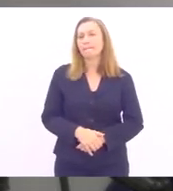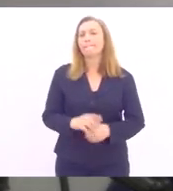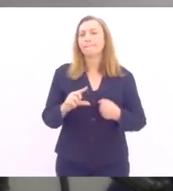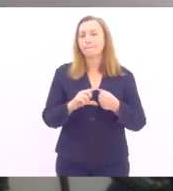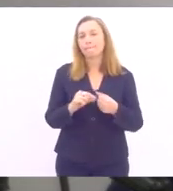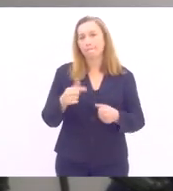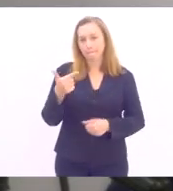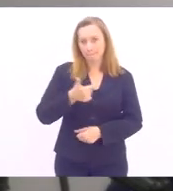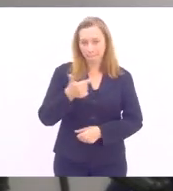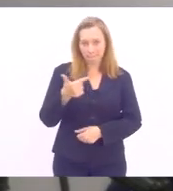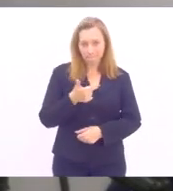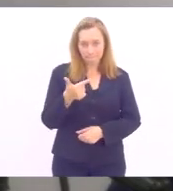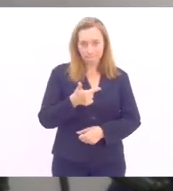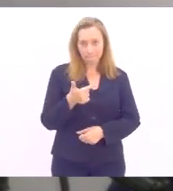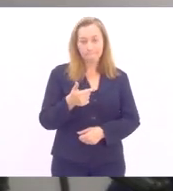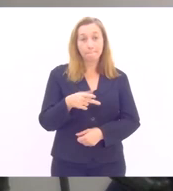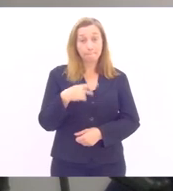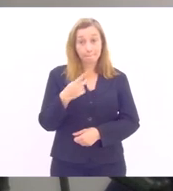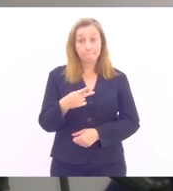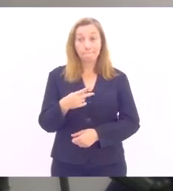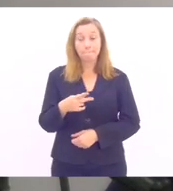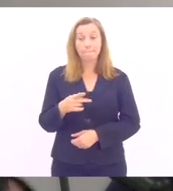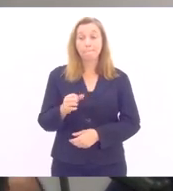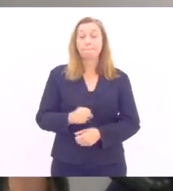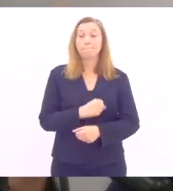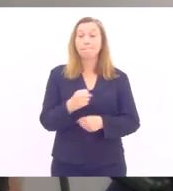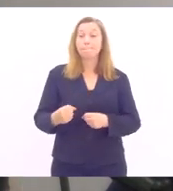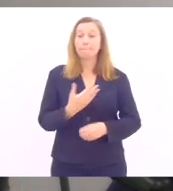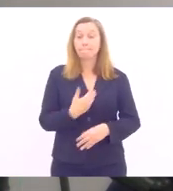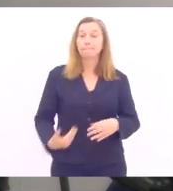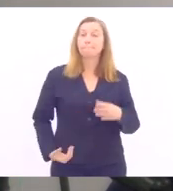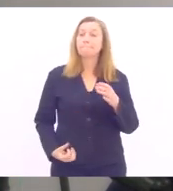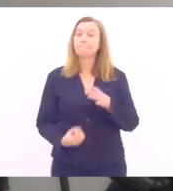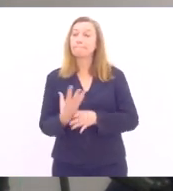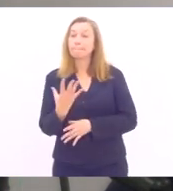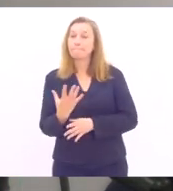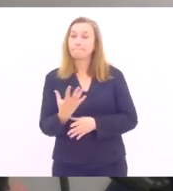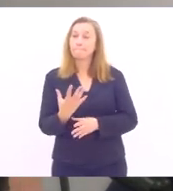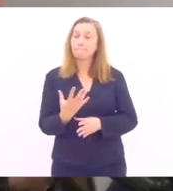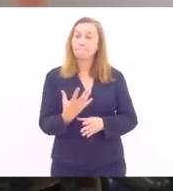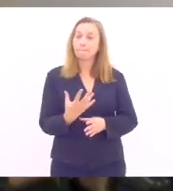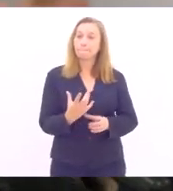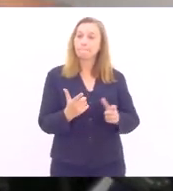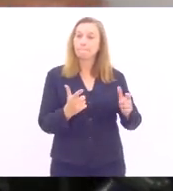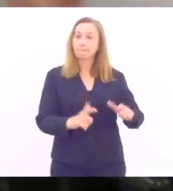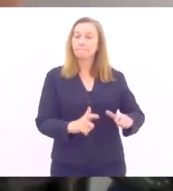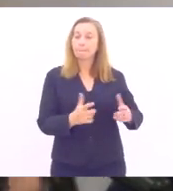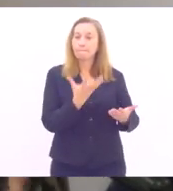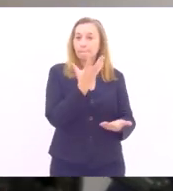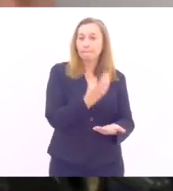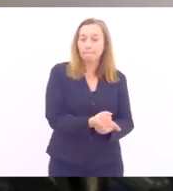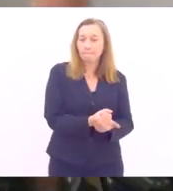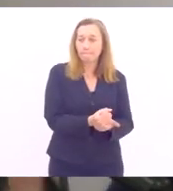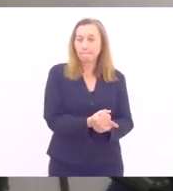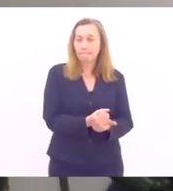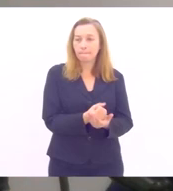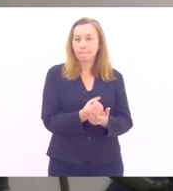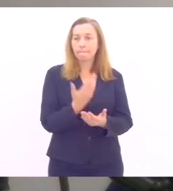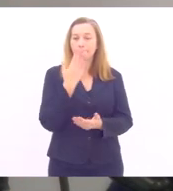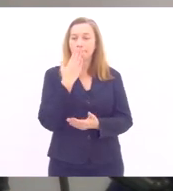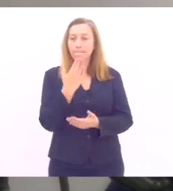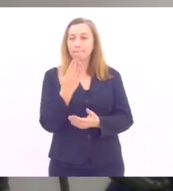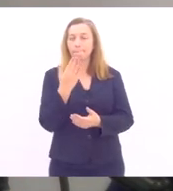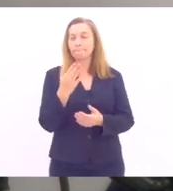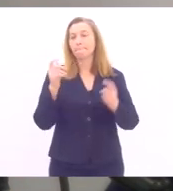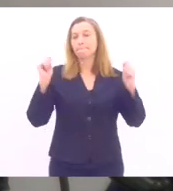artigo 2º dizia que o poder público deveria criar ou indicar um órgão para registro das torcidas e começar a